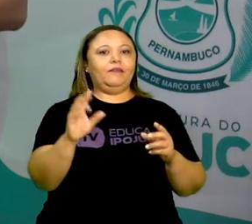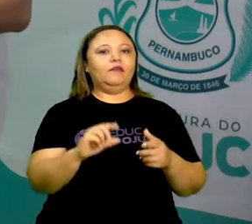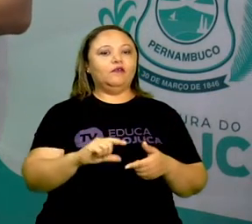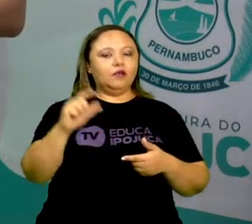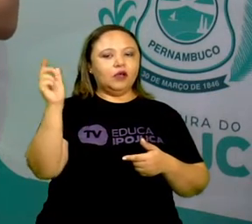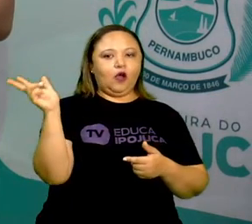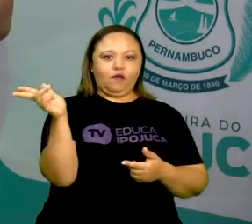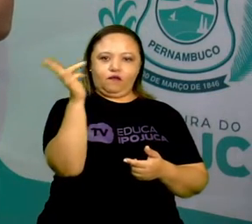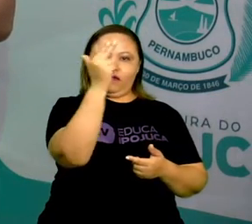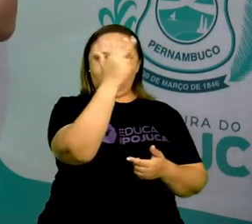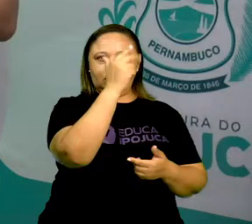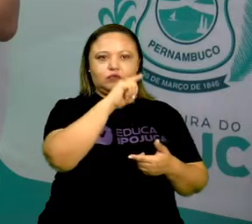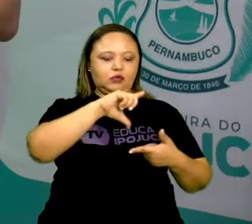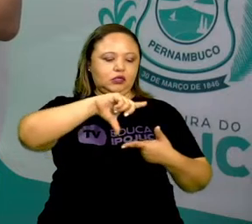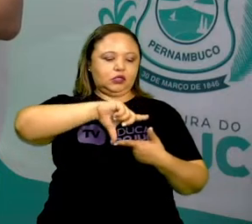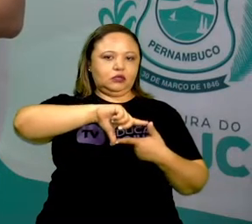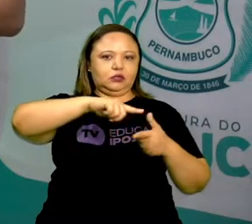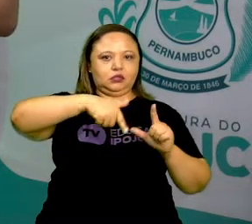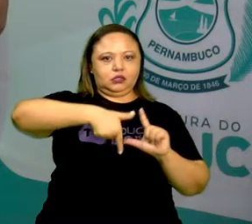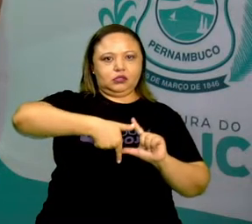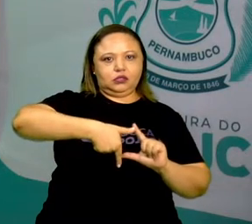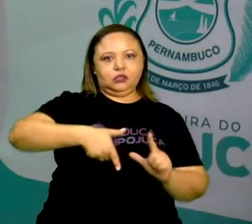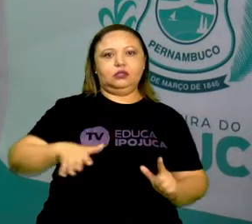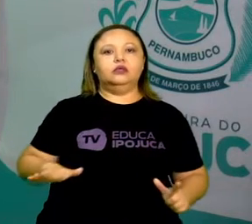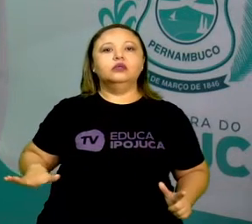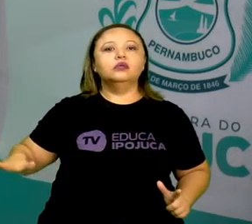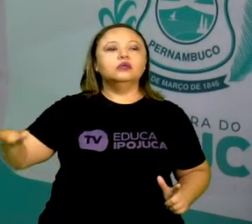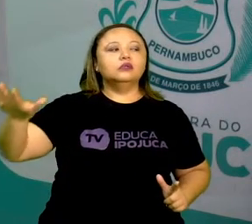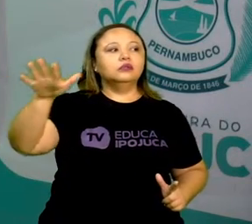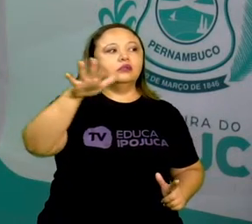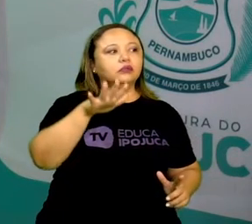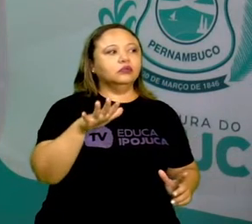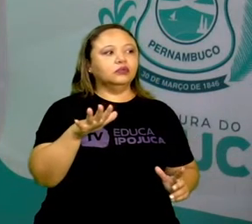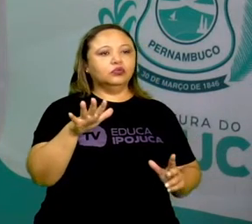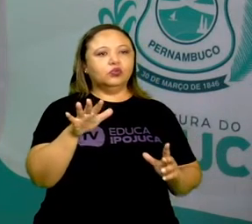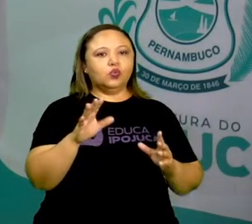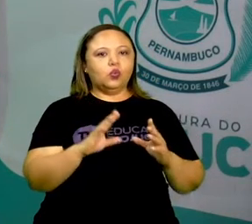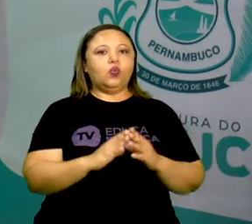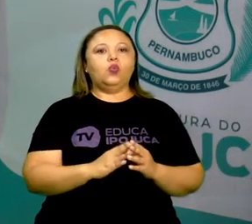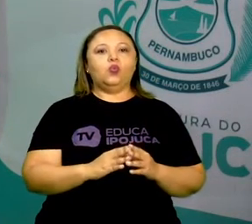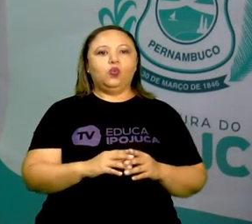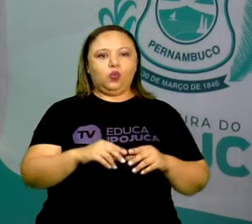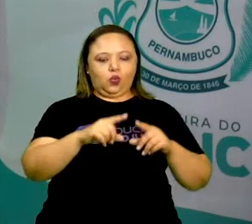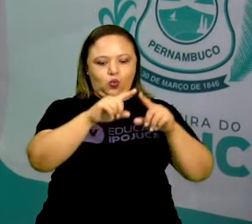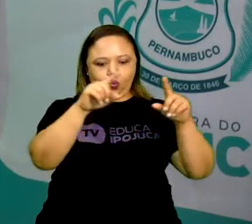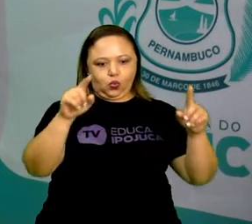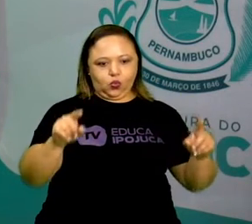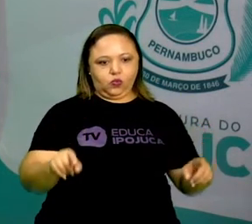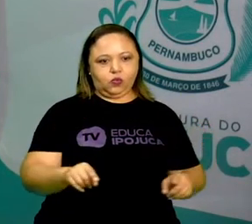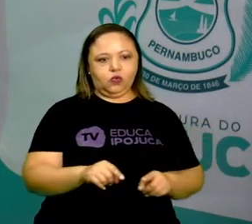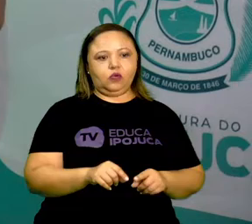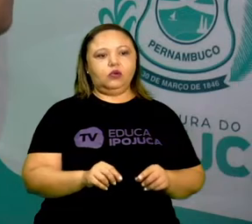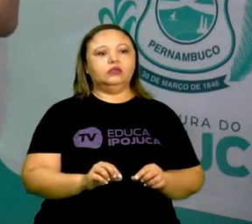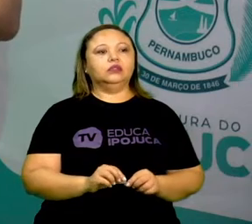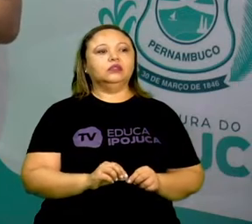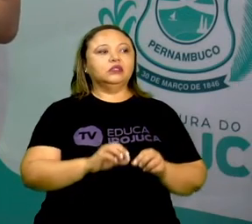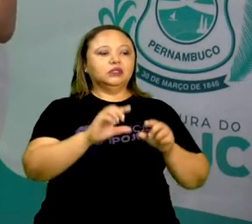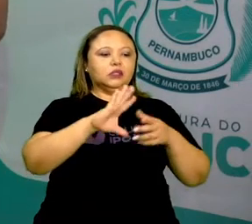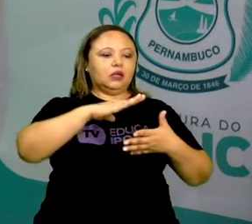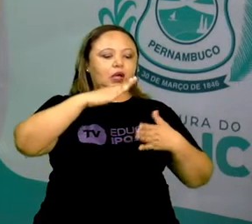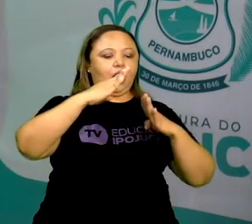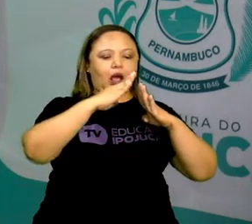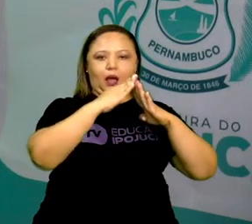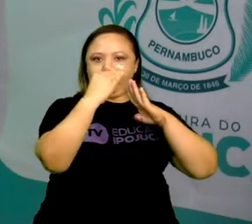geométricas espaciais. A gente viu o cubo, o bloco retangular, a